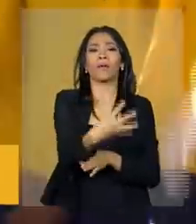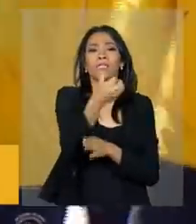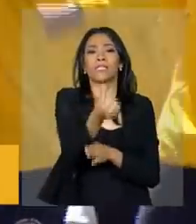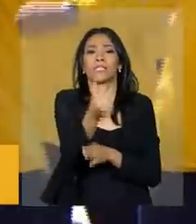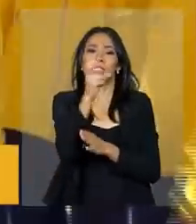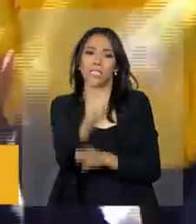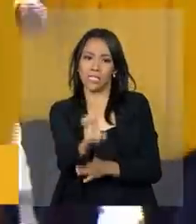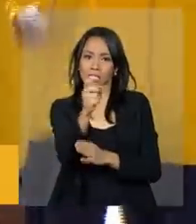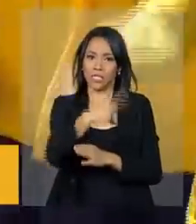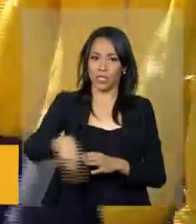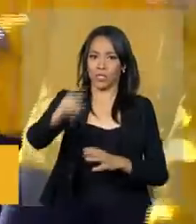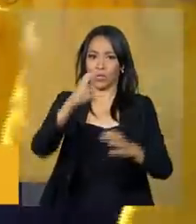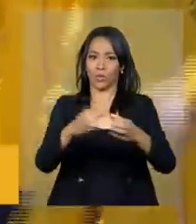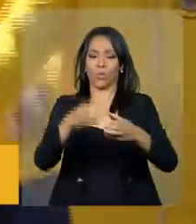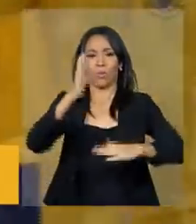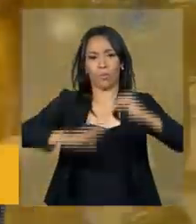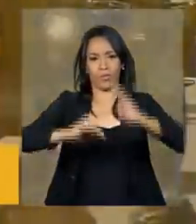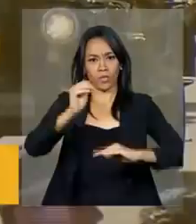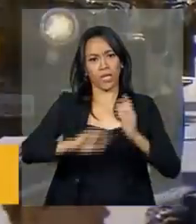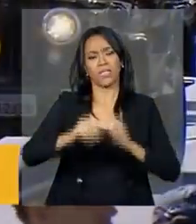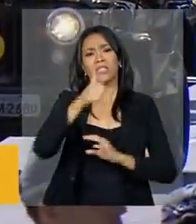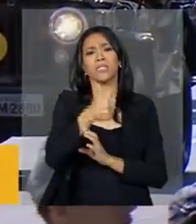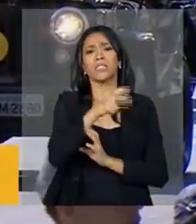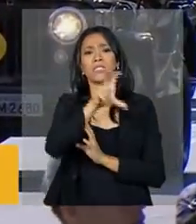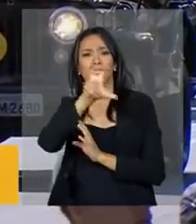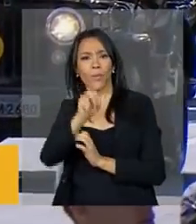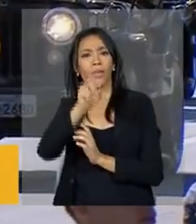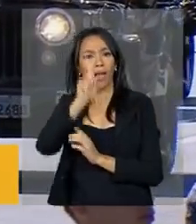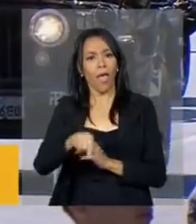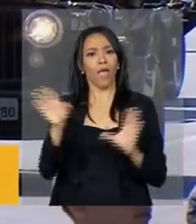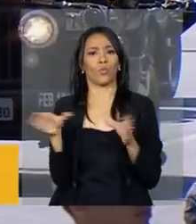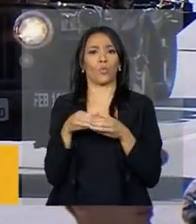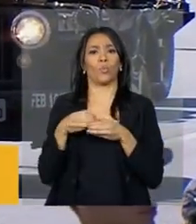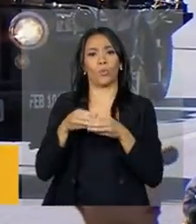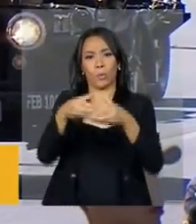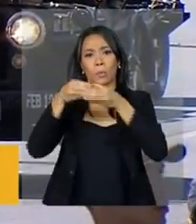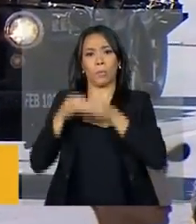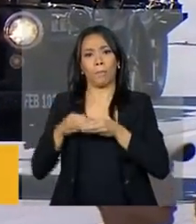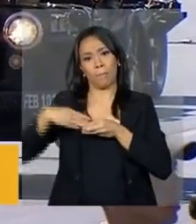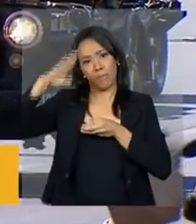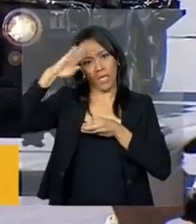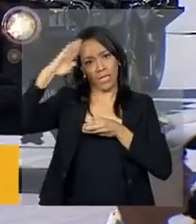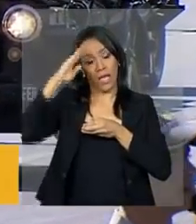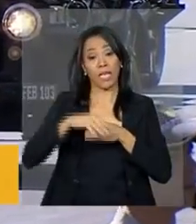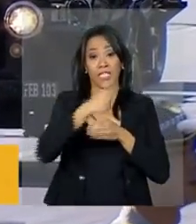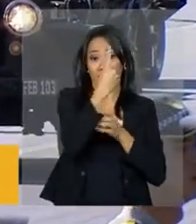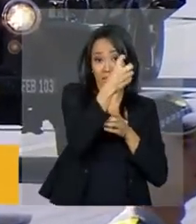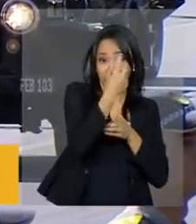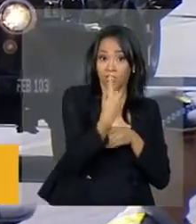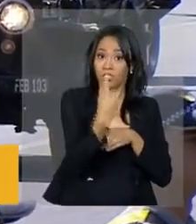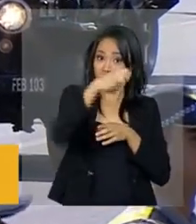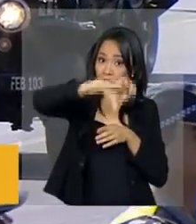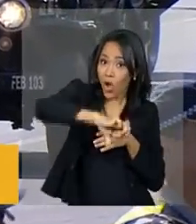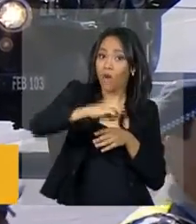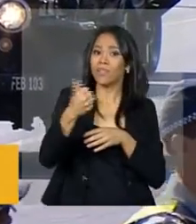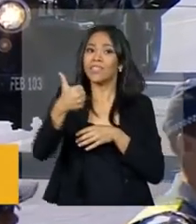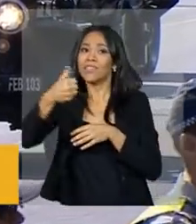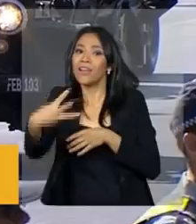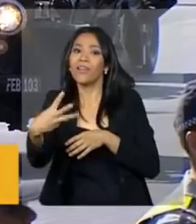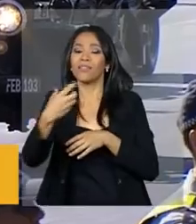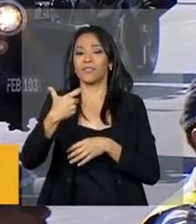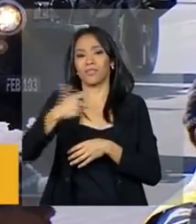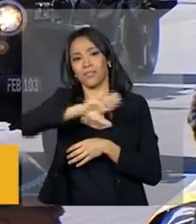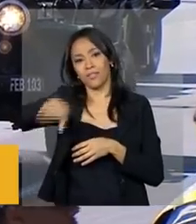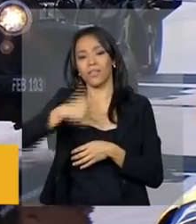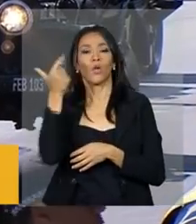465 atletas, dos quais 150 são militares. De 19 medalhas, 13 foram medalhas conquistadas por militares. O